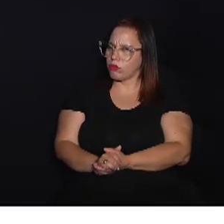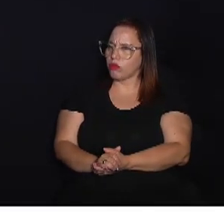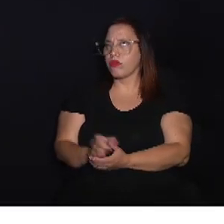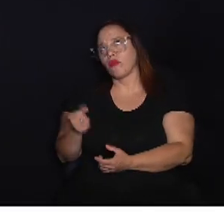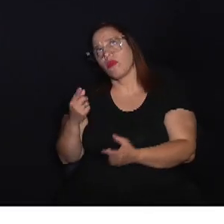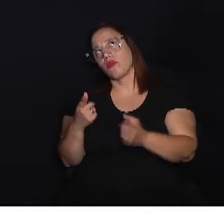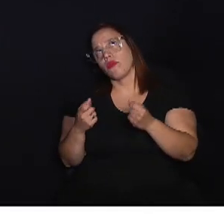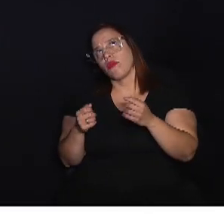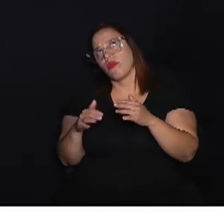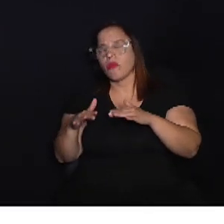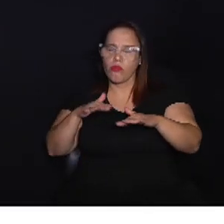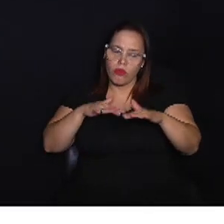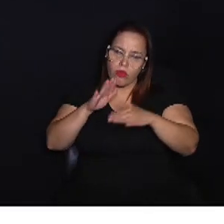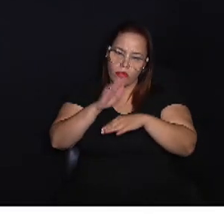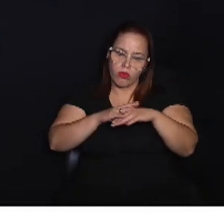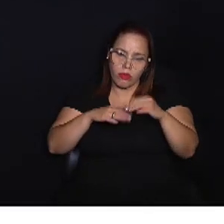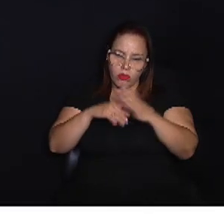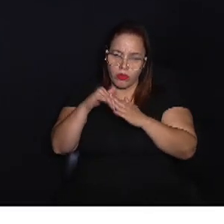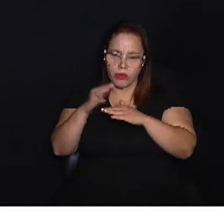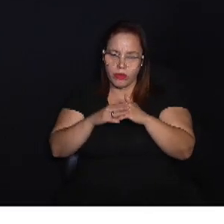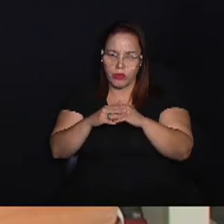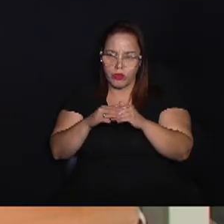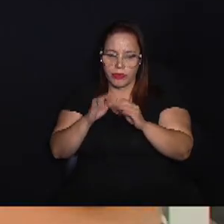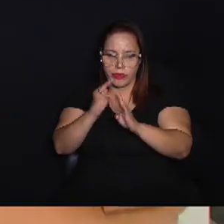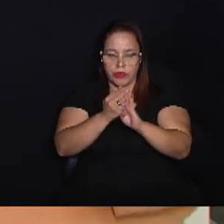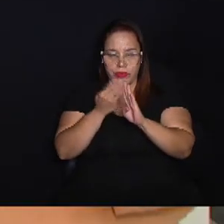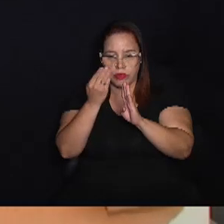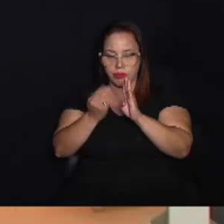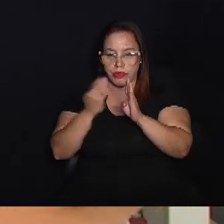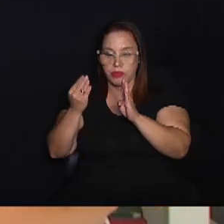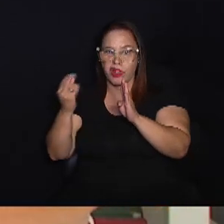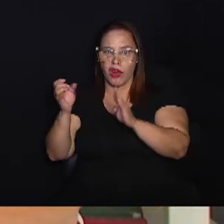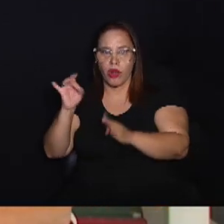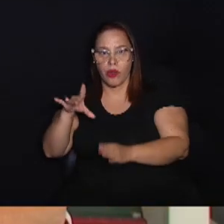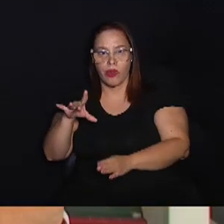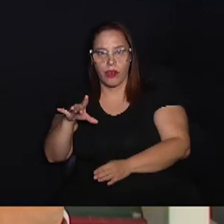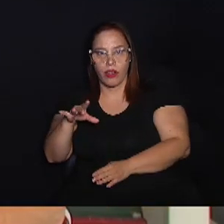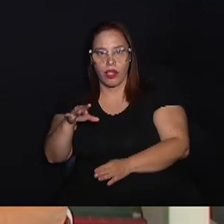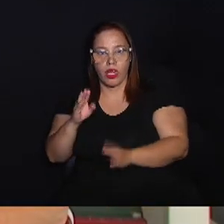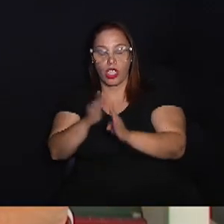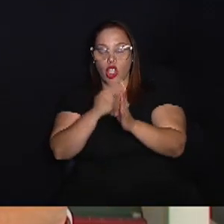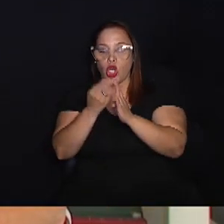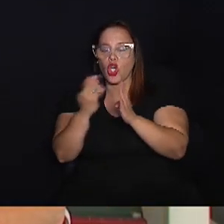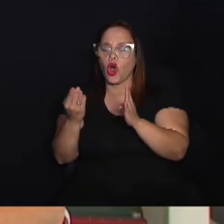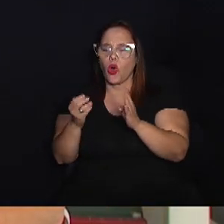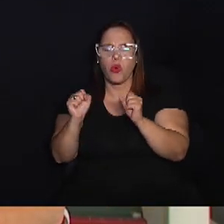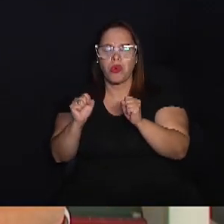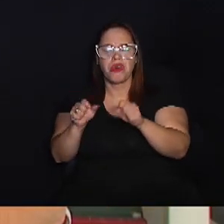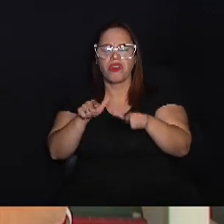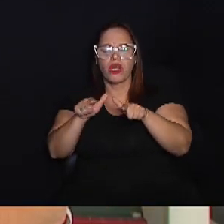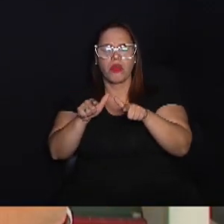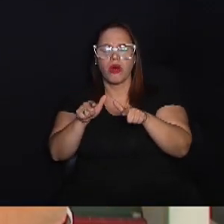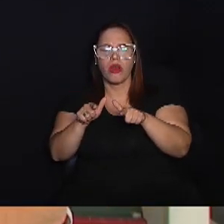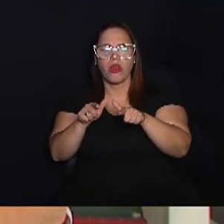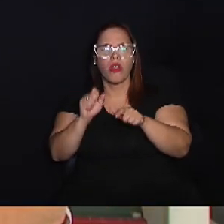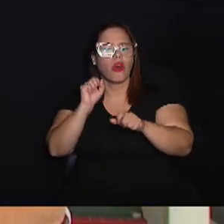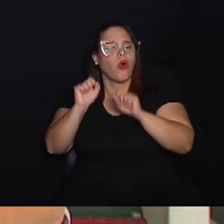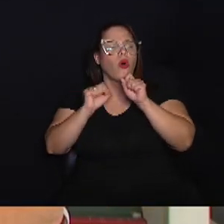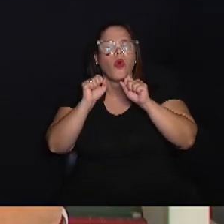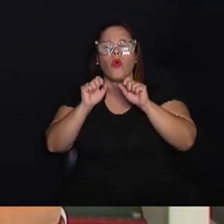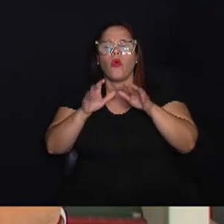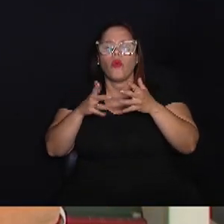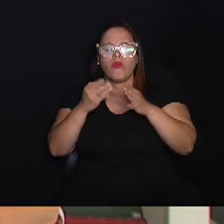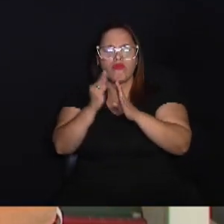quais as áreas de atuação de um bibliotecário, né? É somente na biblioteca que vocês trabalham? Onde mais